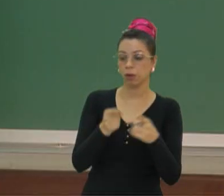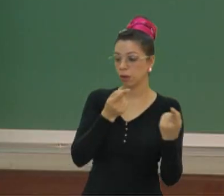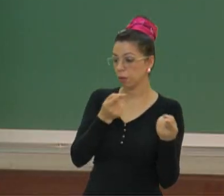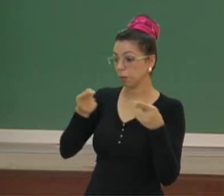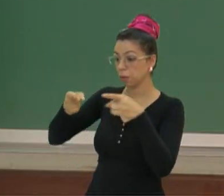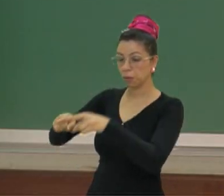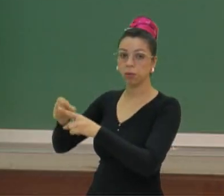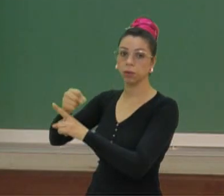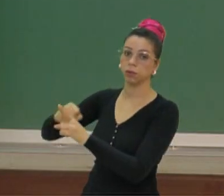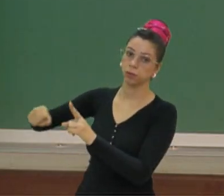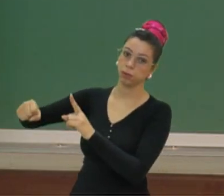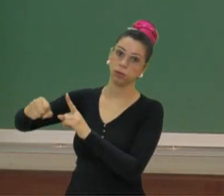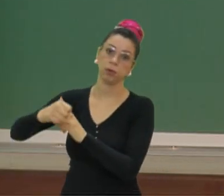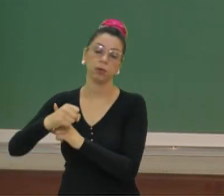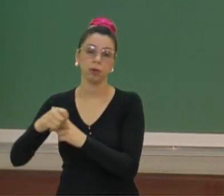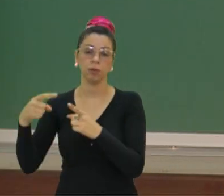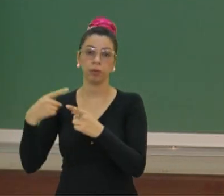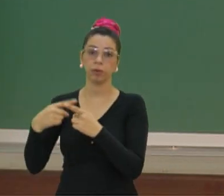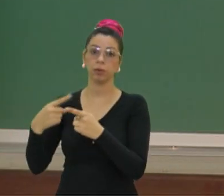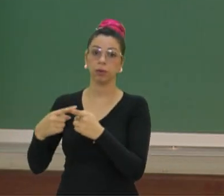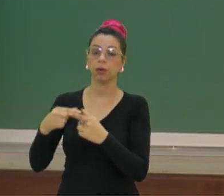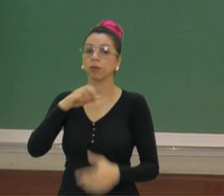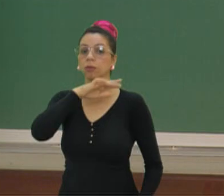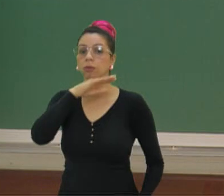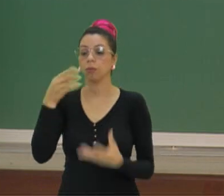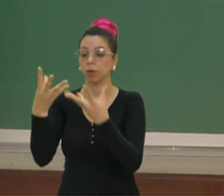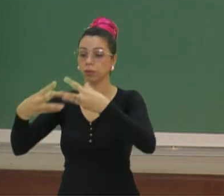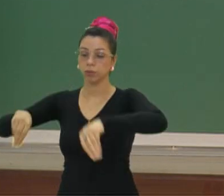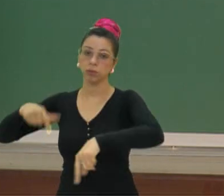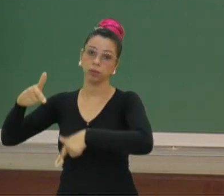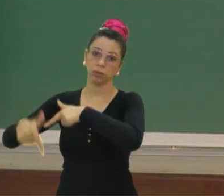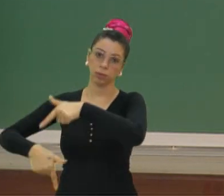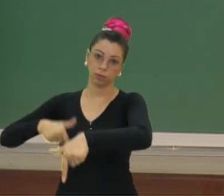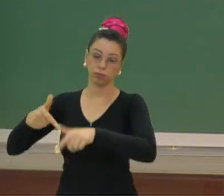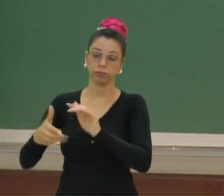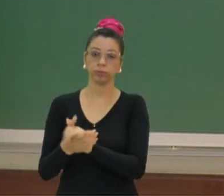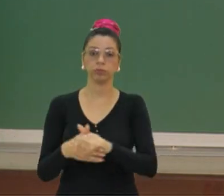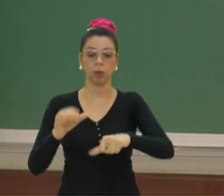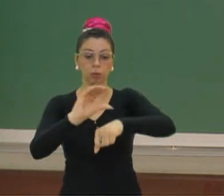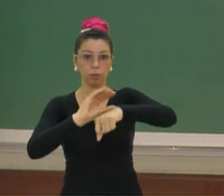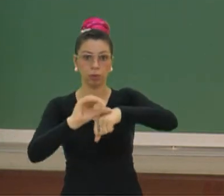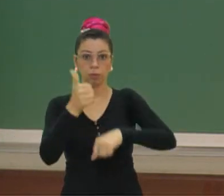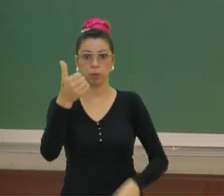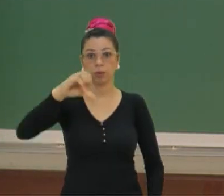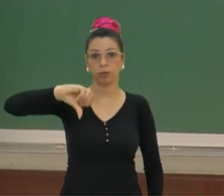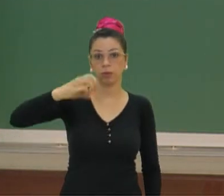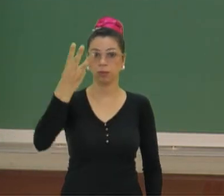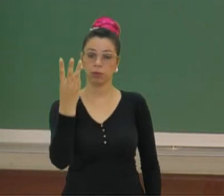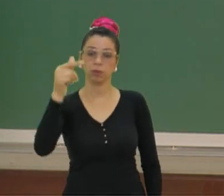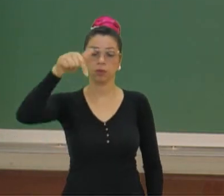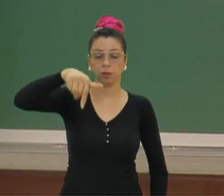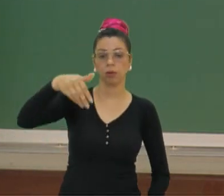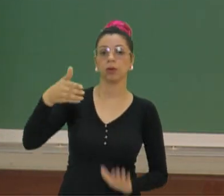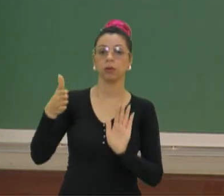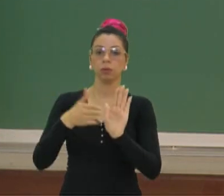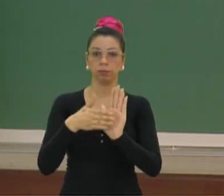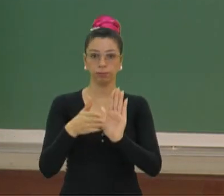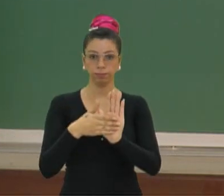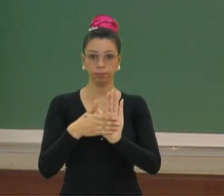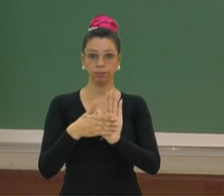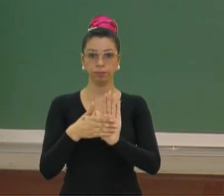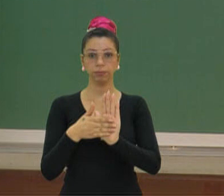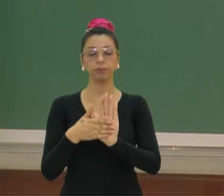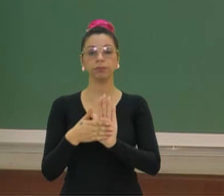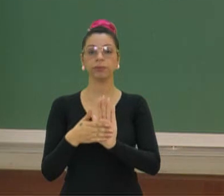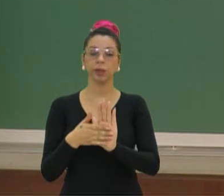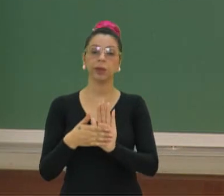antissocial, que era lesivo ao trabalho. Essa Constituição de 37, aí, que foi imposta por Vargas, é realmente um aspecto